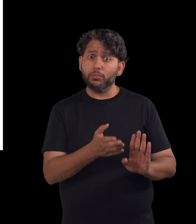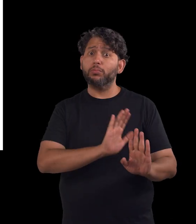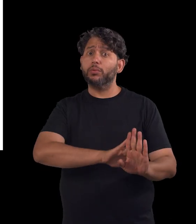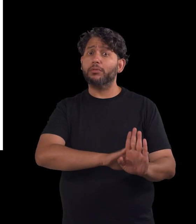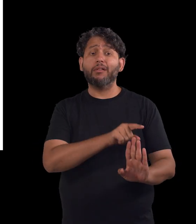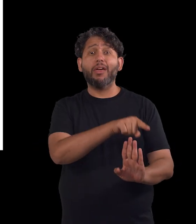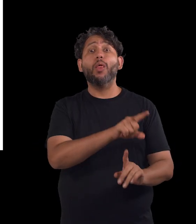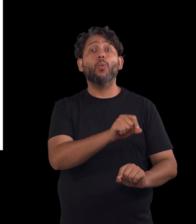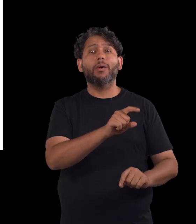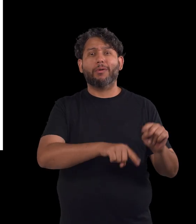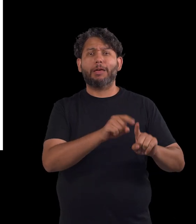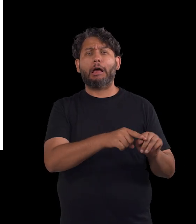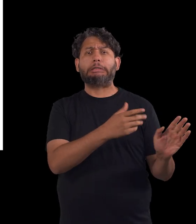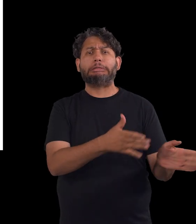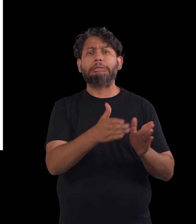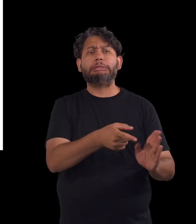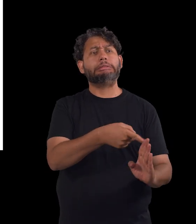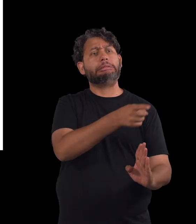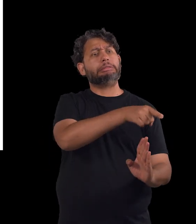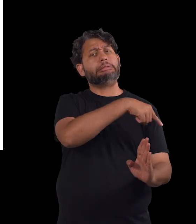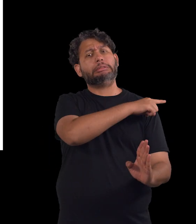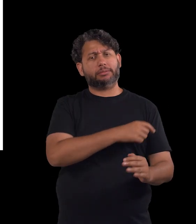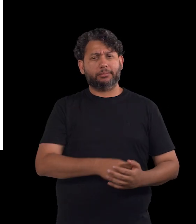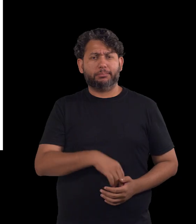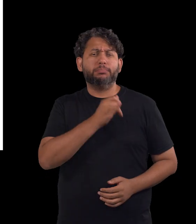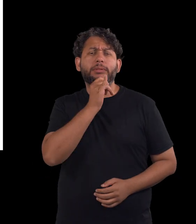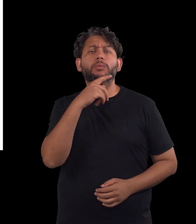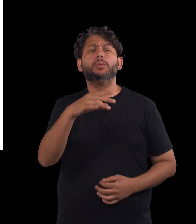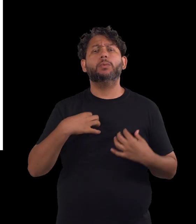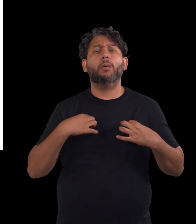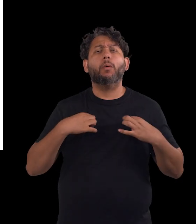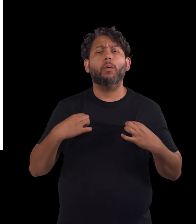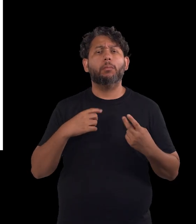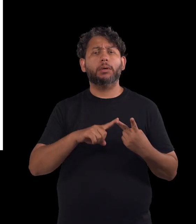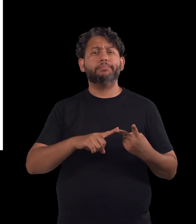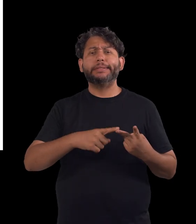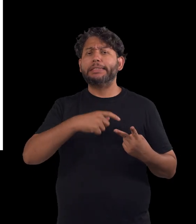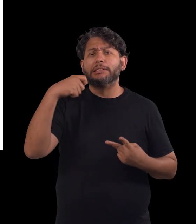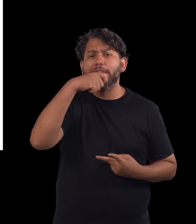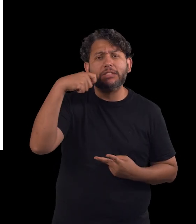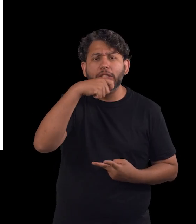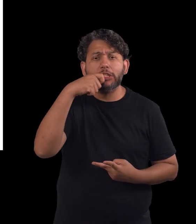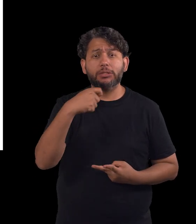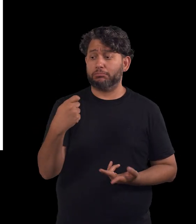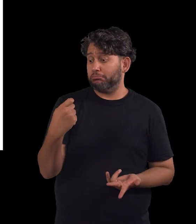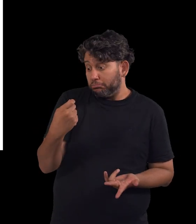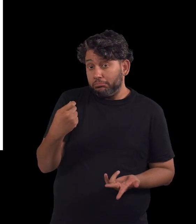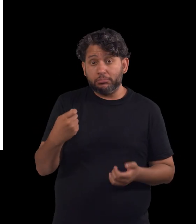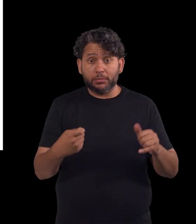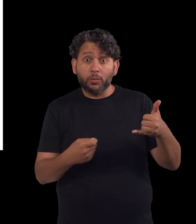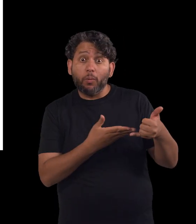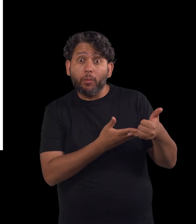por um longo caminho até chegar às nossas mãos. A roupa que vestimos, a escova de dentes do banheiro,